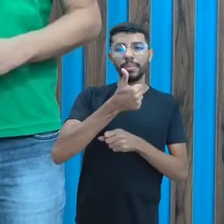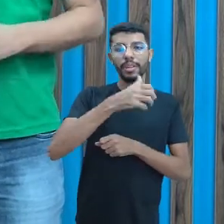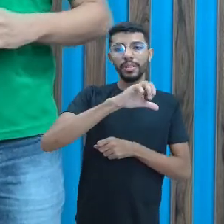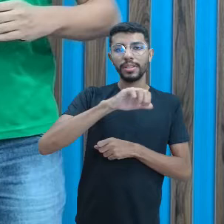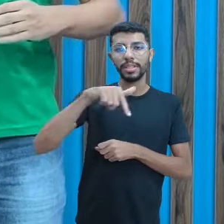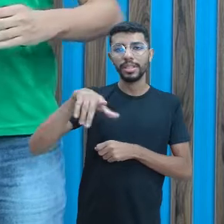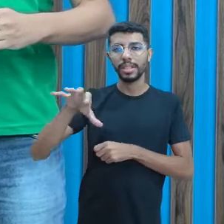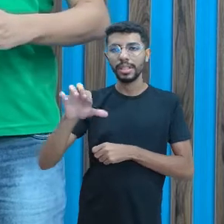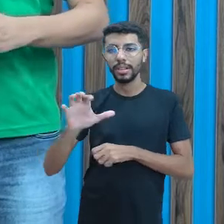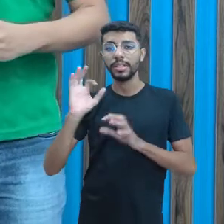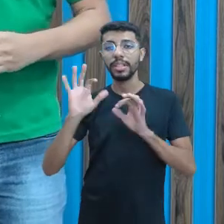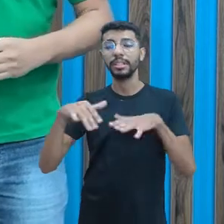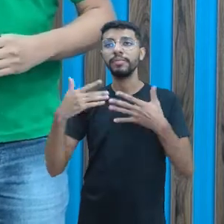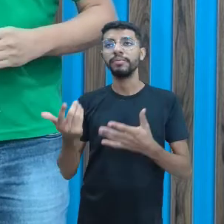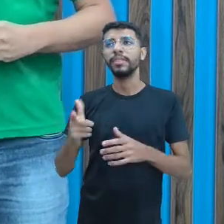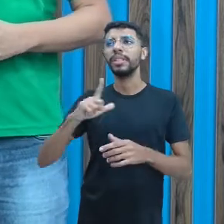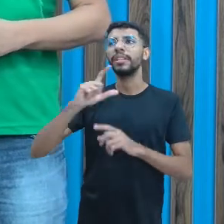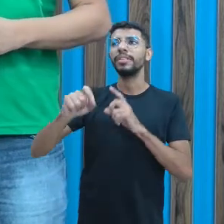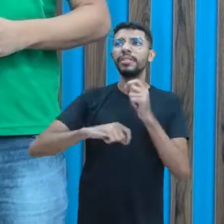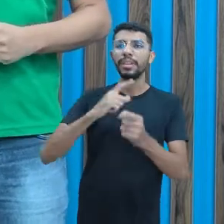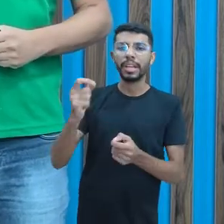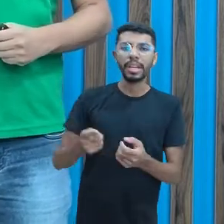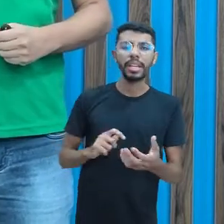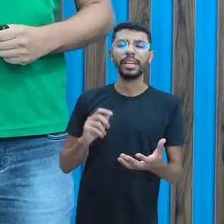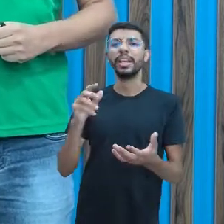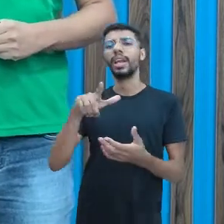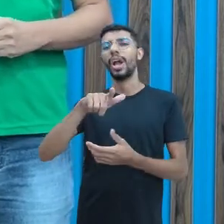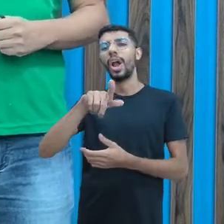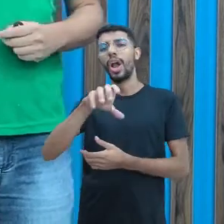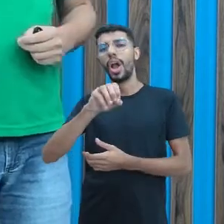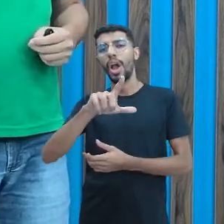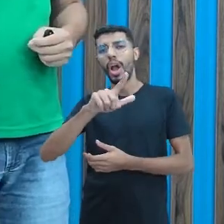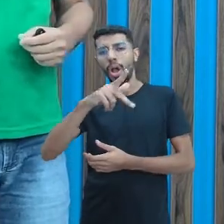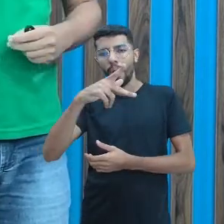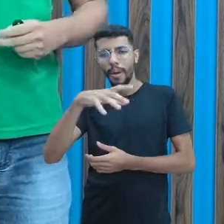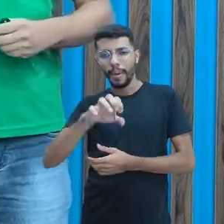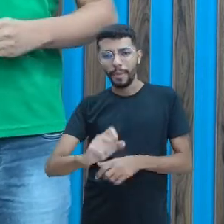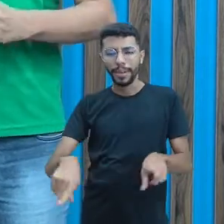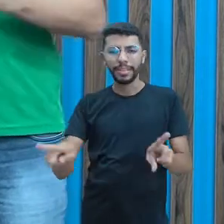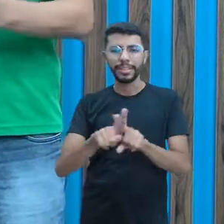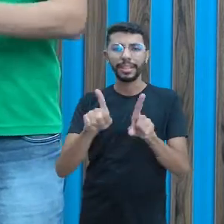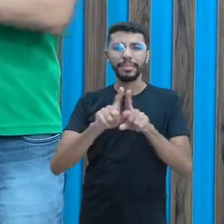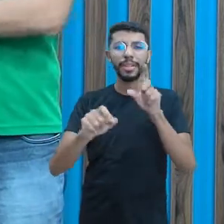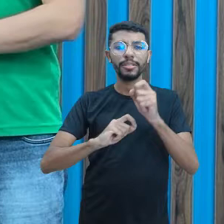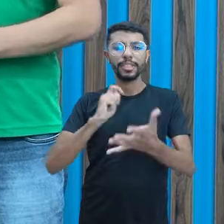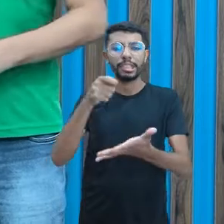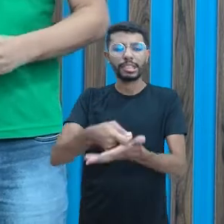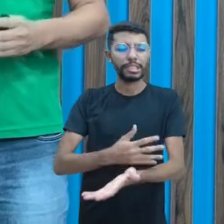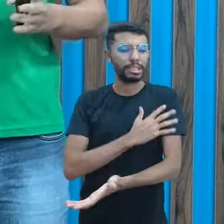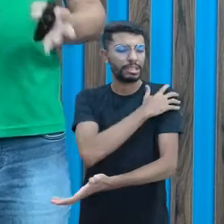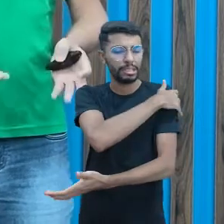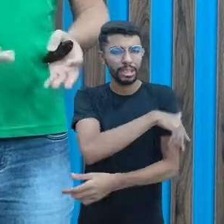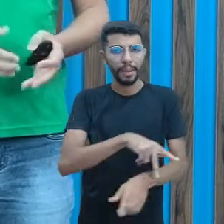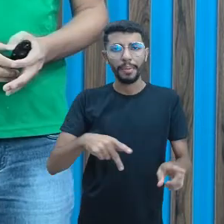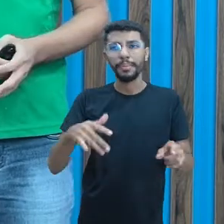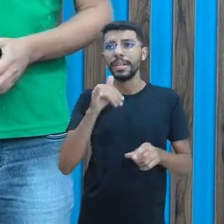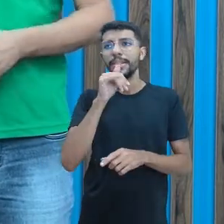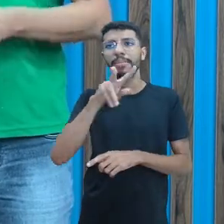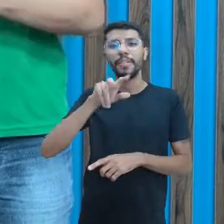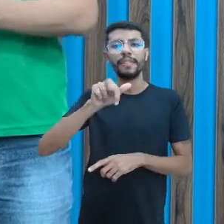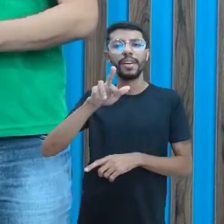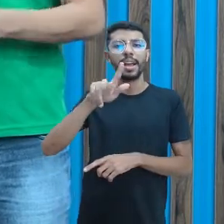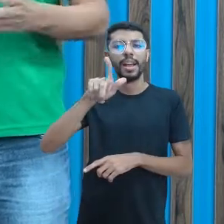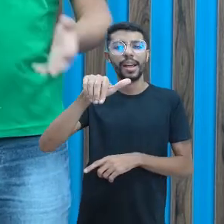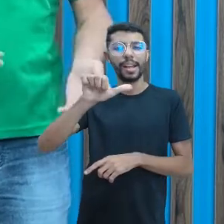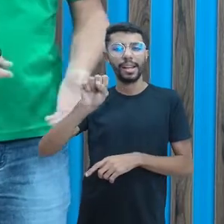é marcada por golpes de Estado, por ditaduras, como foi a varguista, né, de 37 a 45, como foi a ditadura militar